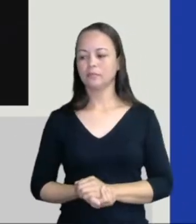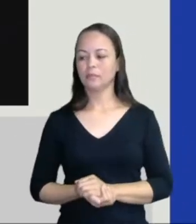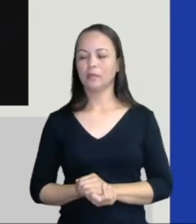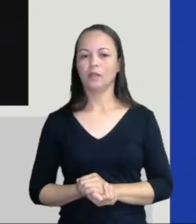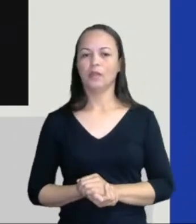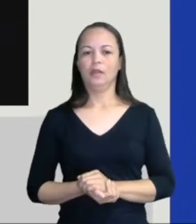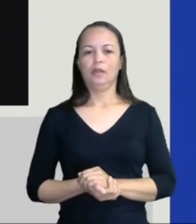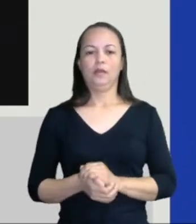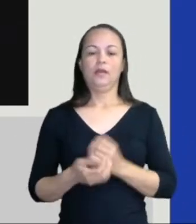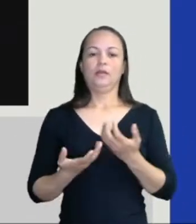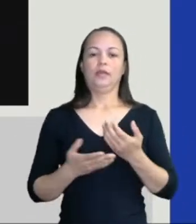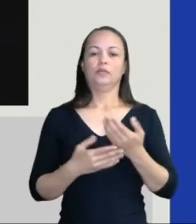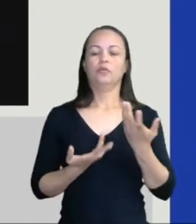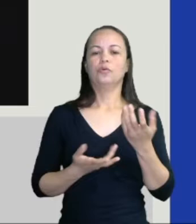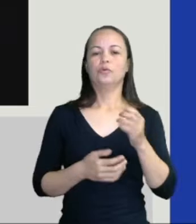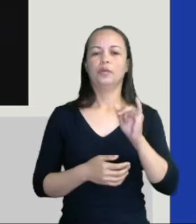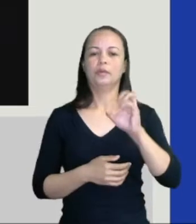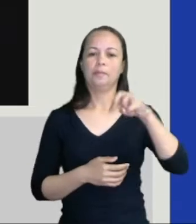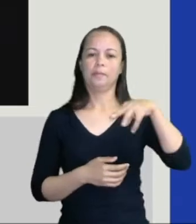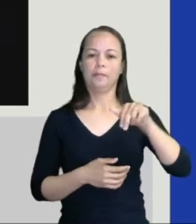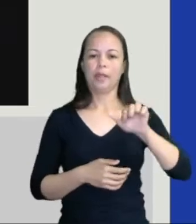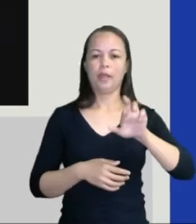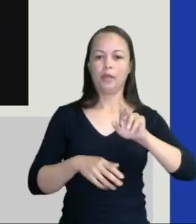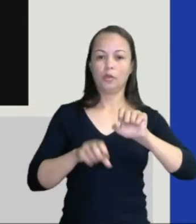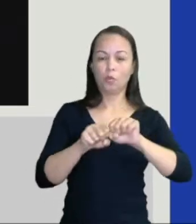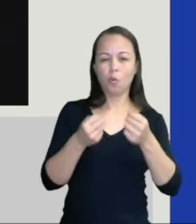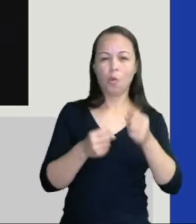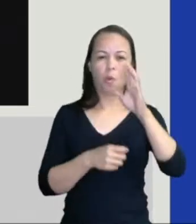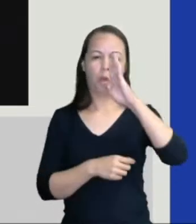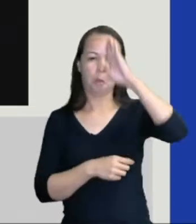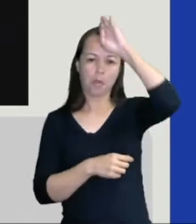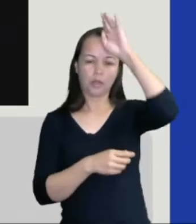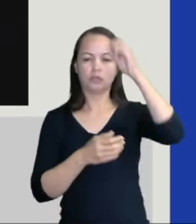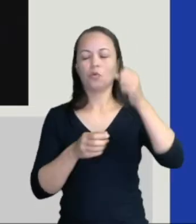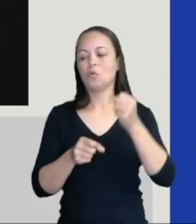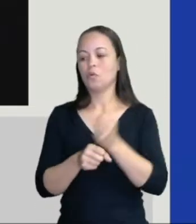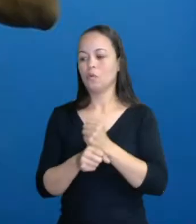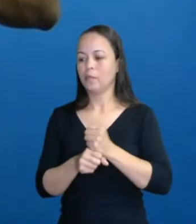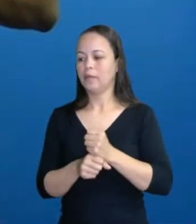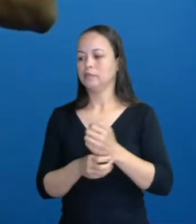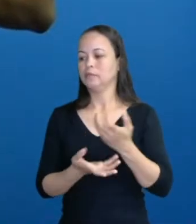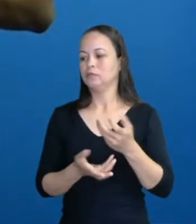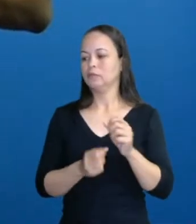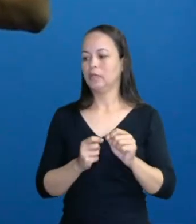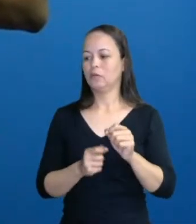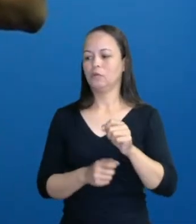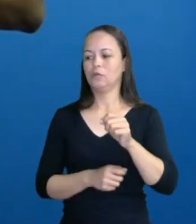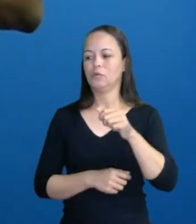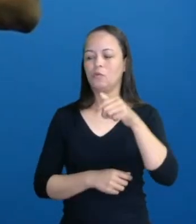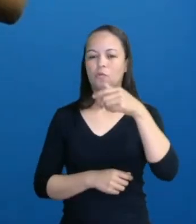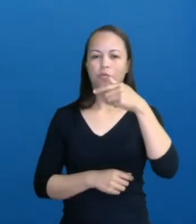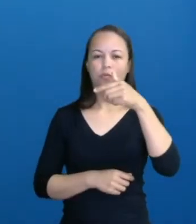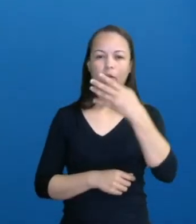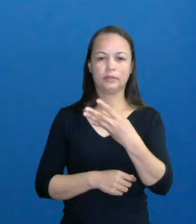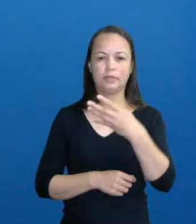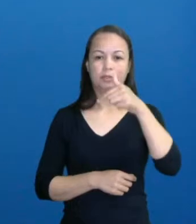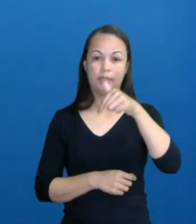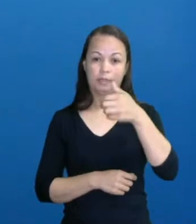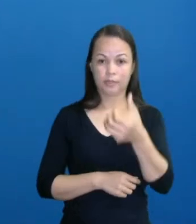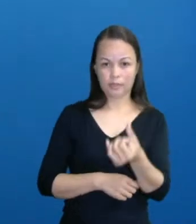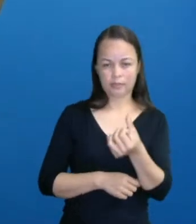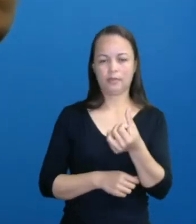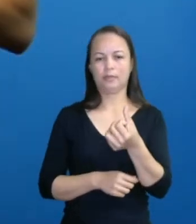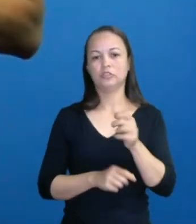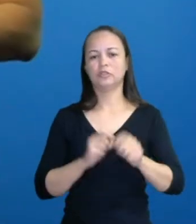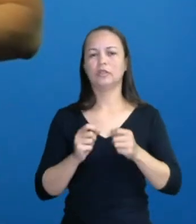Romano vai acontecer em 476. Lembrem que quando nós falamos aqui da queda do Império Romano, é